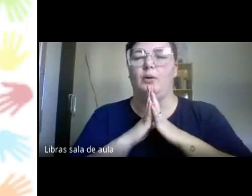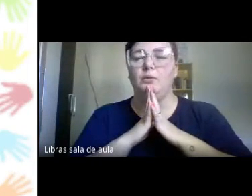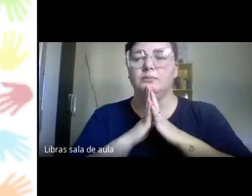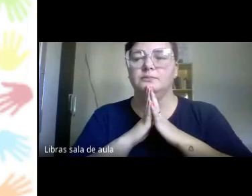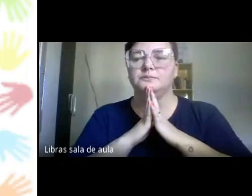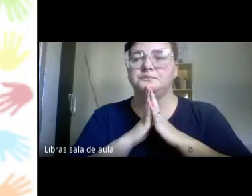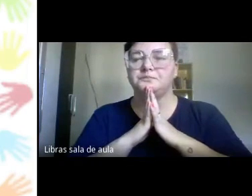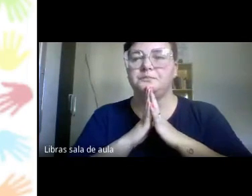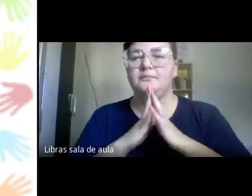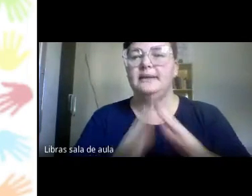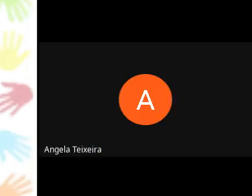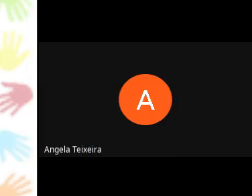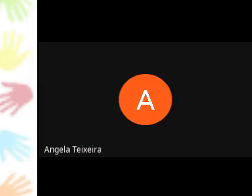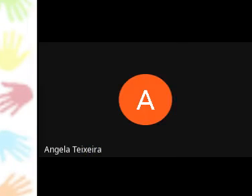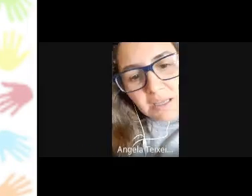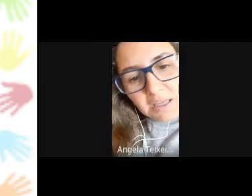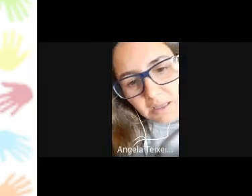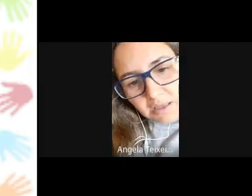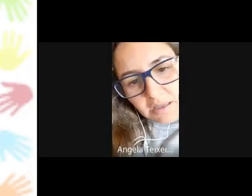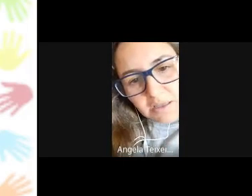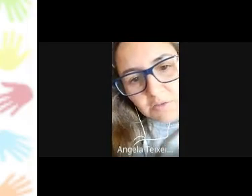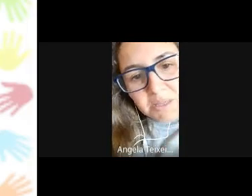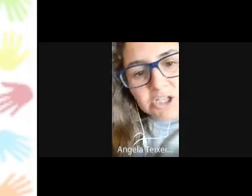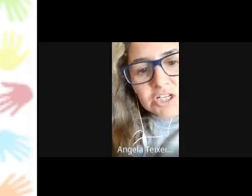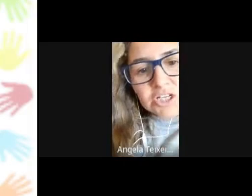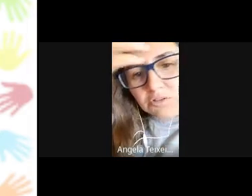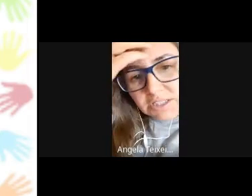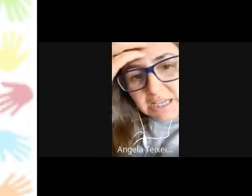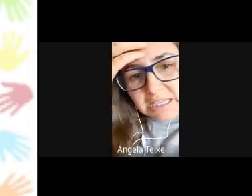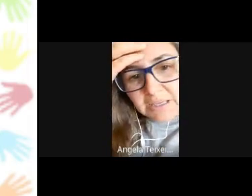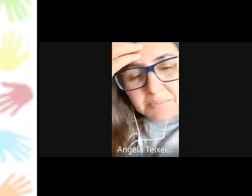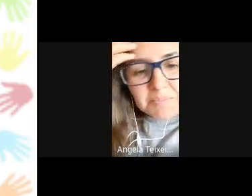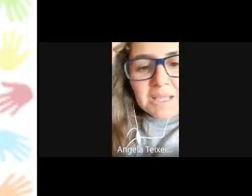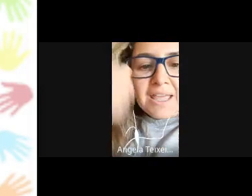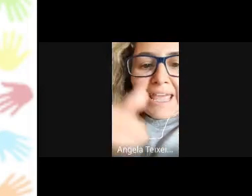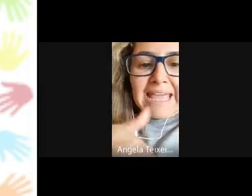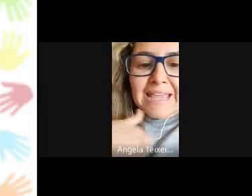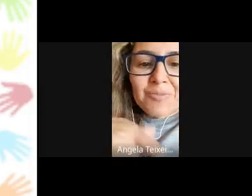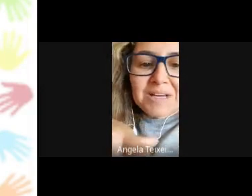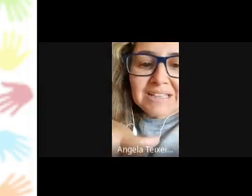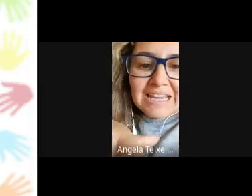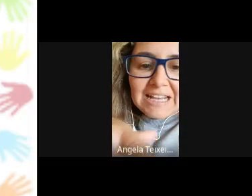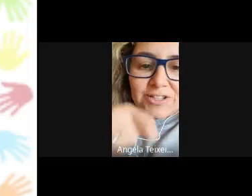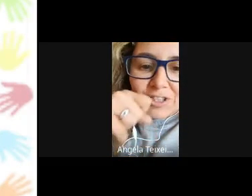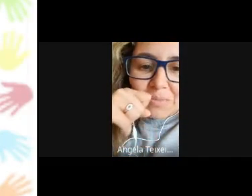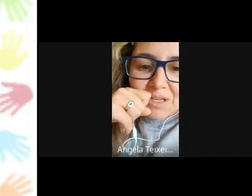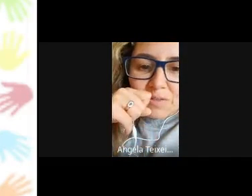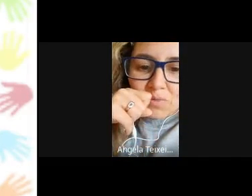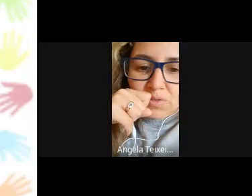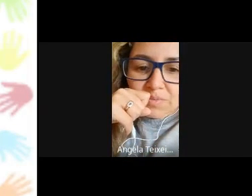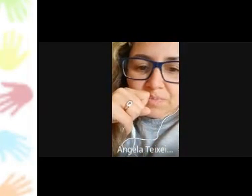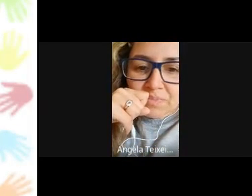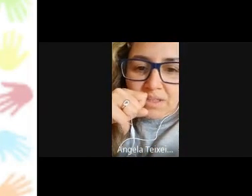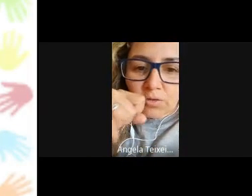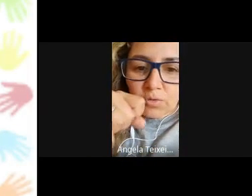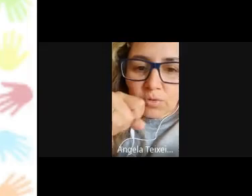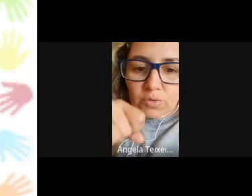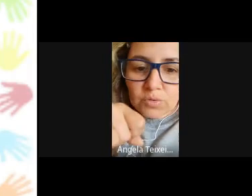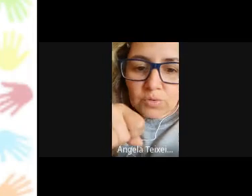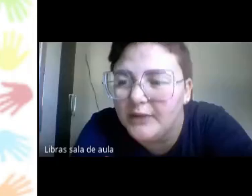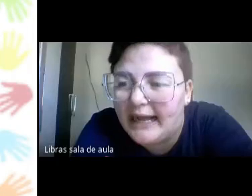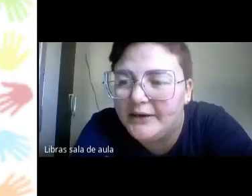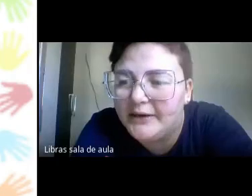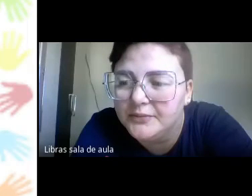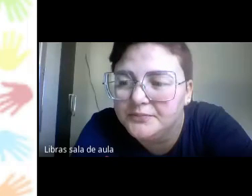tá bom? Tá, okay. Tira só uma dúvida. Bem ligeirinho que eu tenho que sair. Eu mandei aquele dia mesmo.